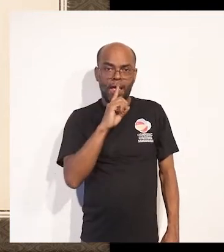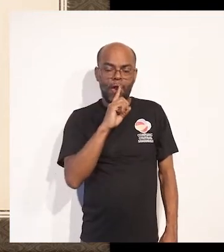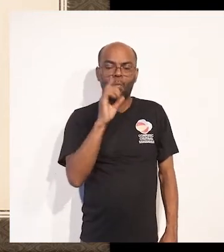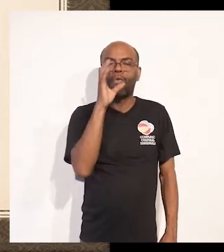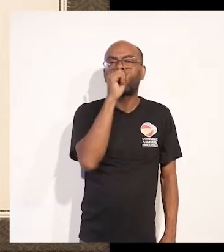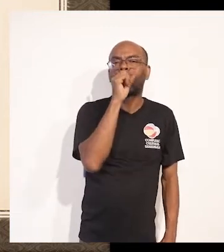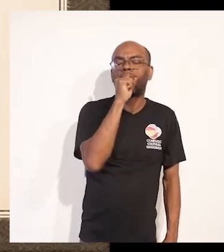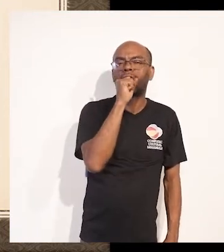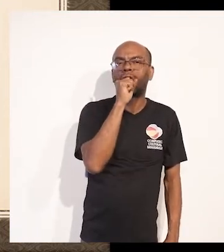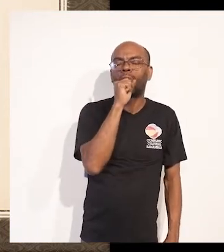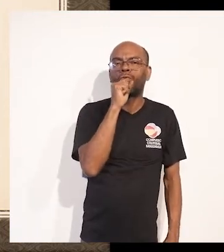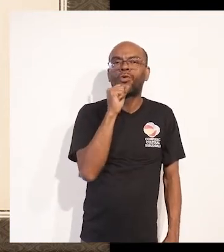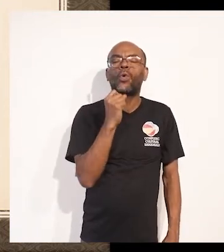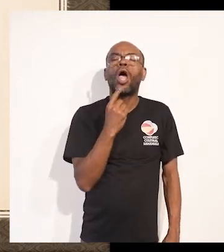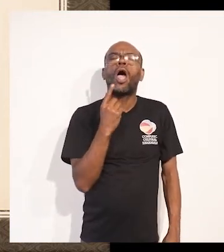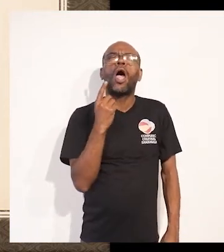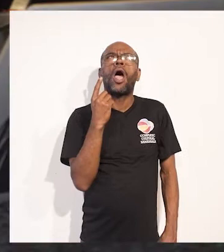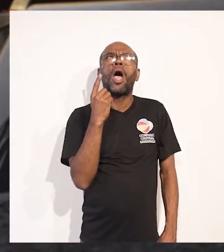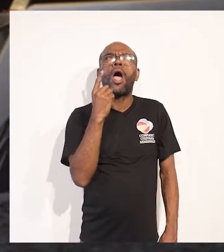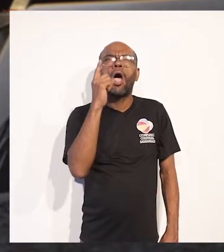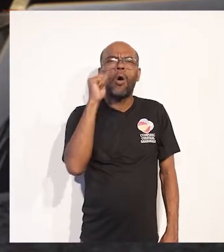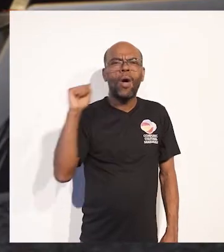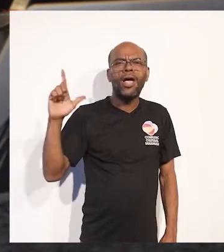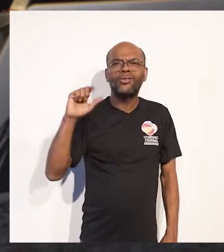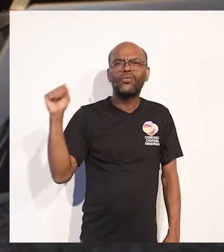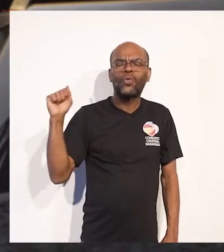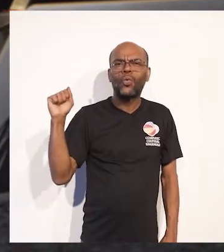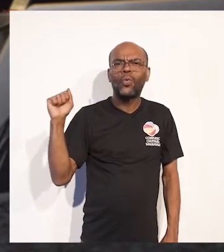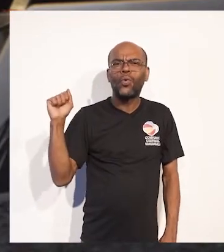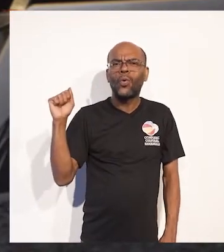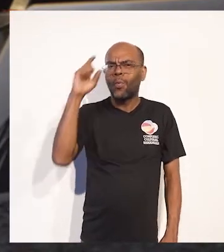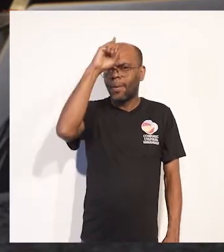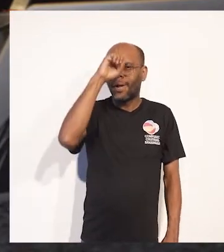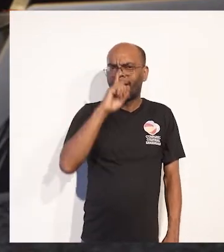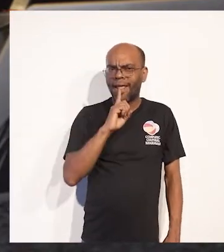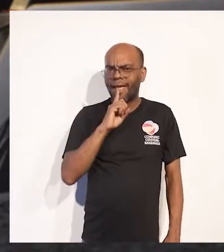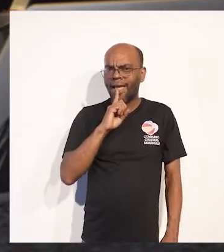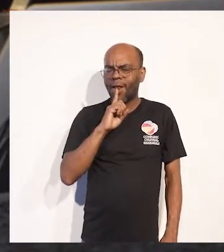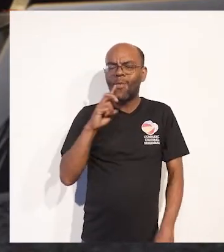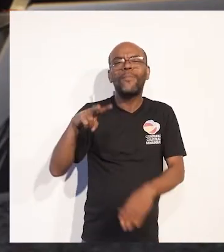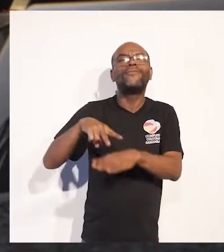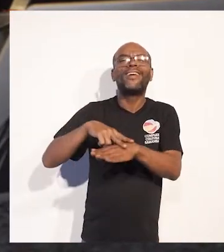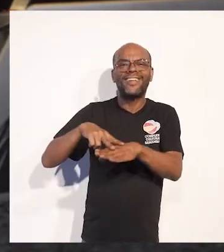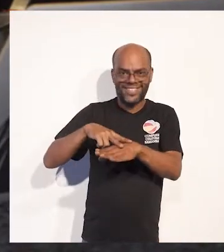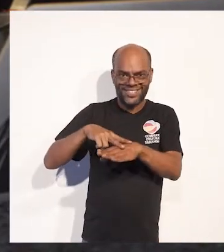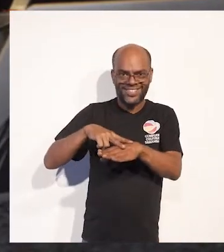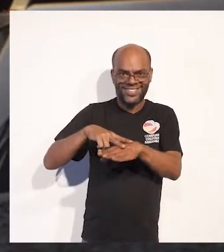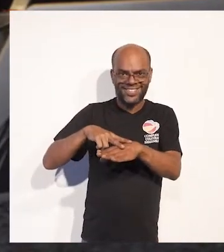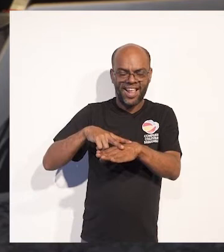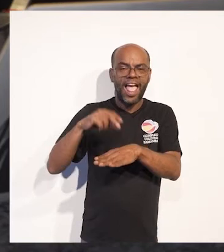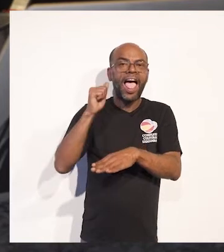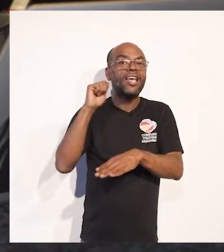o azul e o amarelo, você vai ter o verde. Isso para mim não passa na minha cabeça. Criar uma nova cor, o verde através do